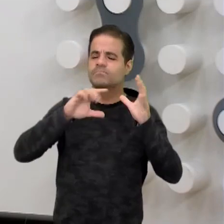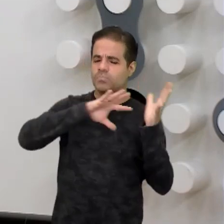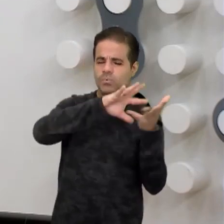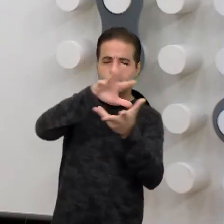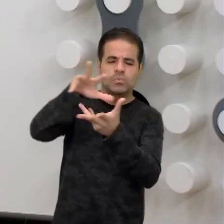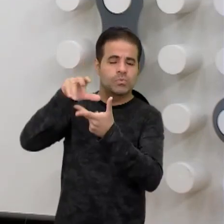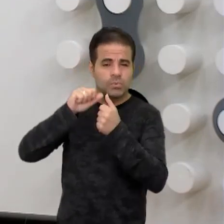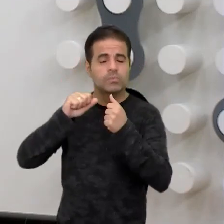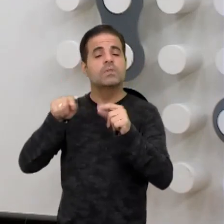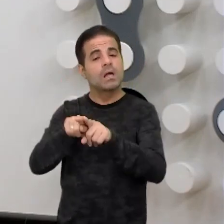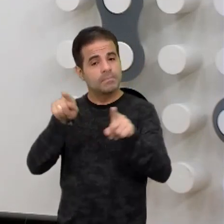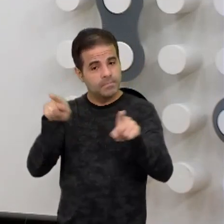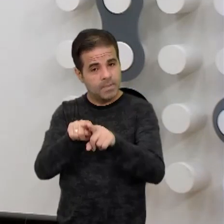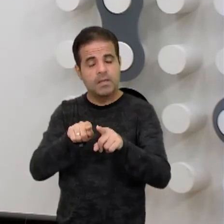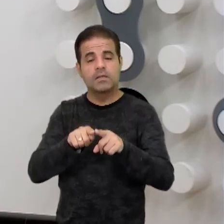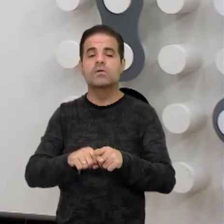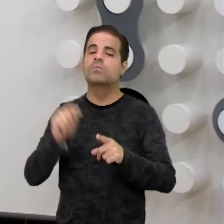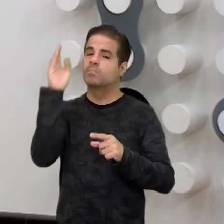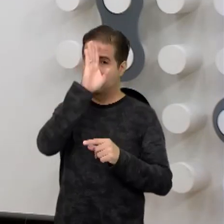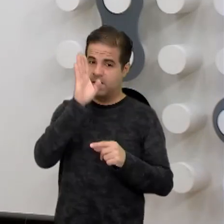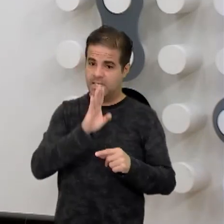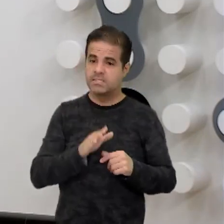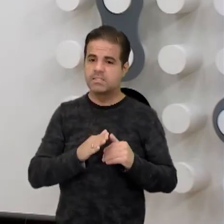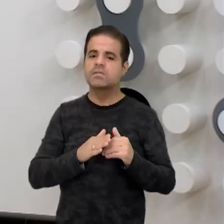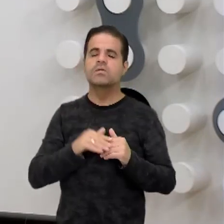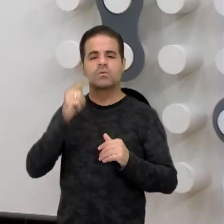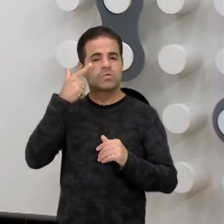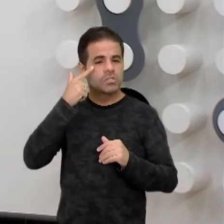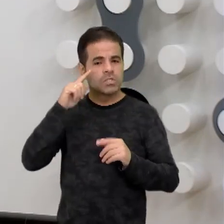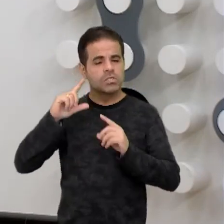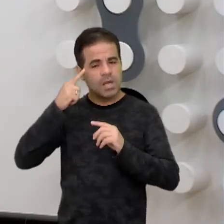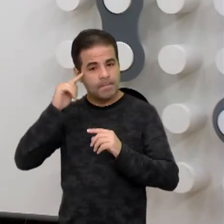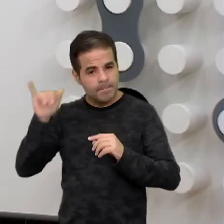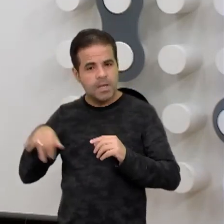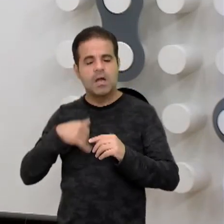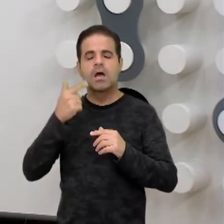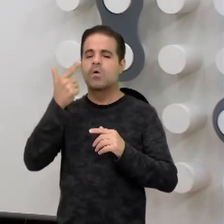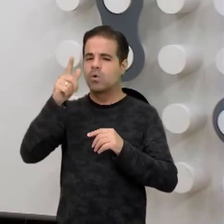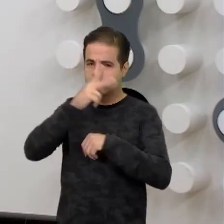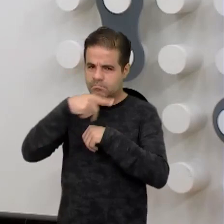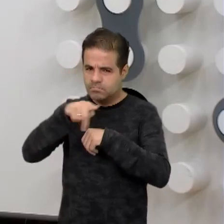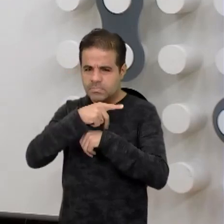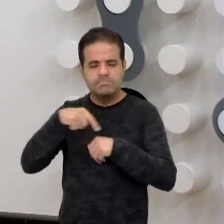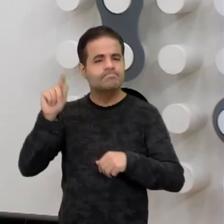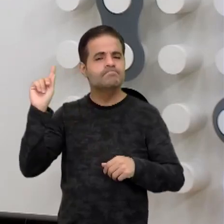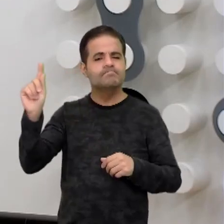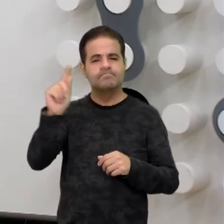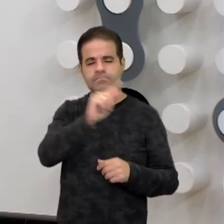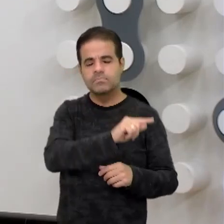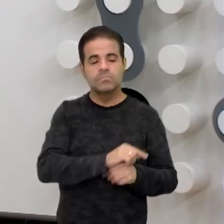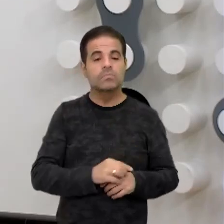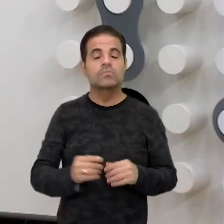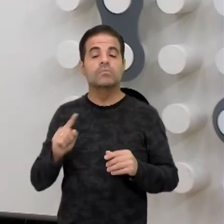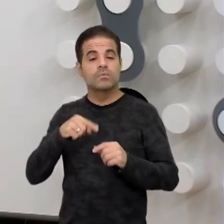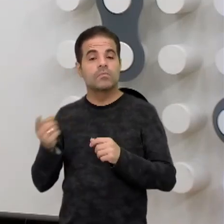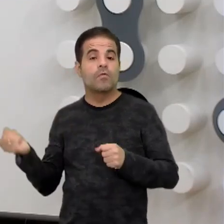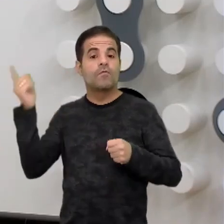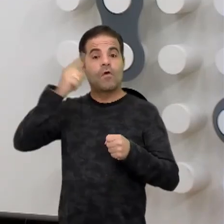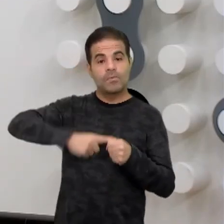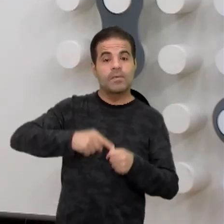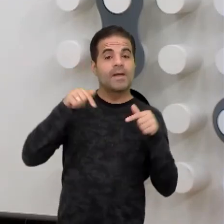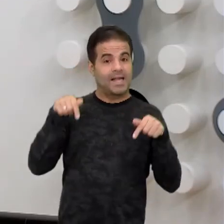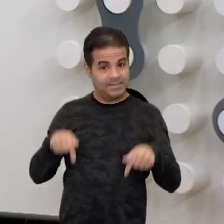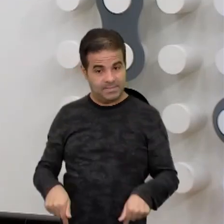mundo, incluindo também o Brasil, mas o Japão, Tailândia, etc. E voltamos até